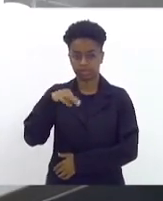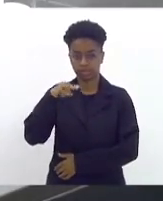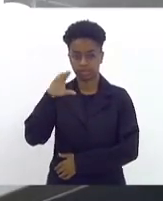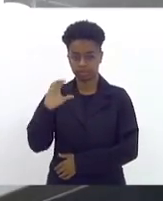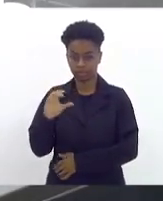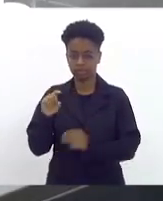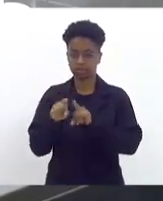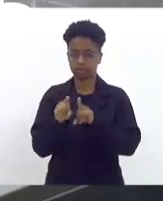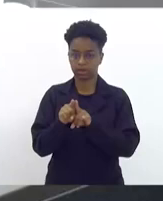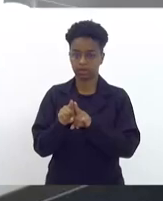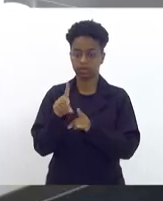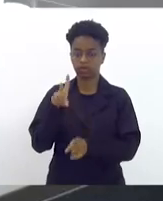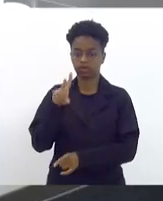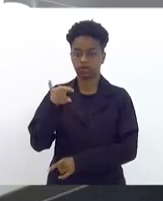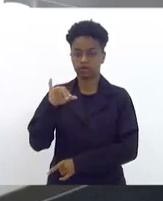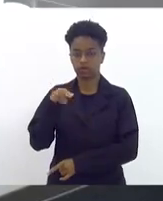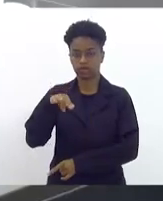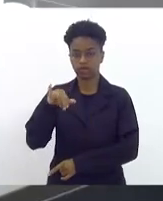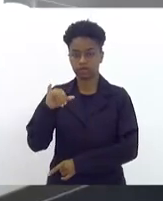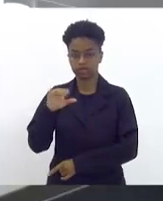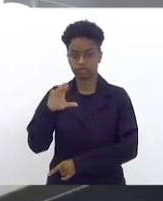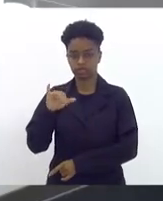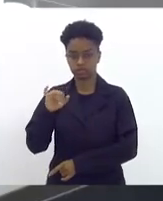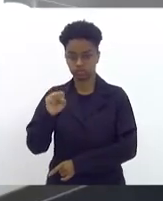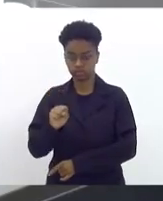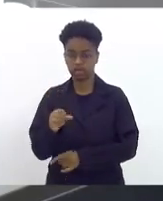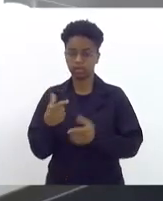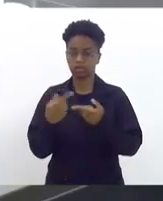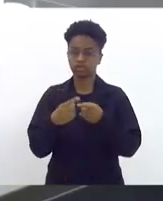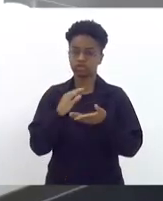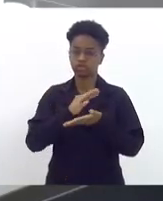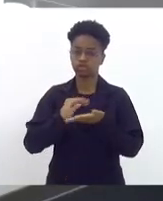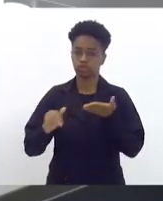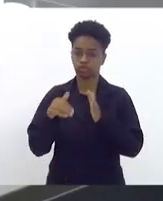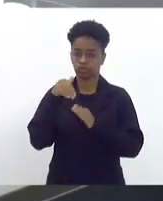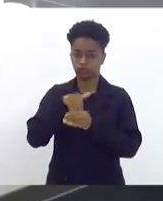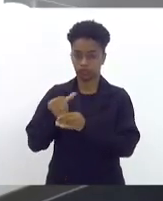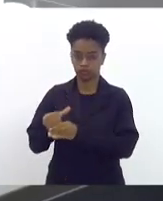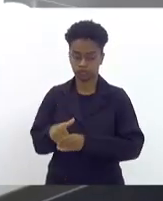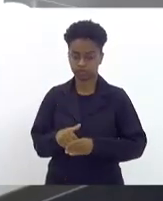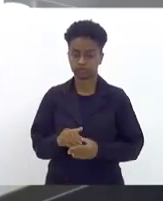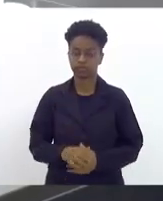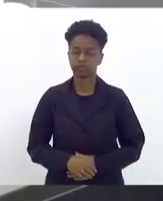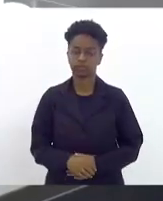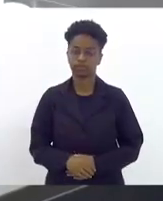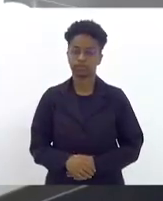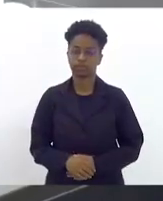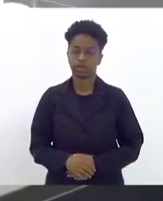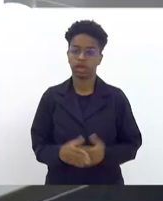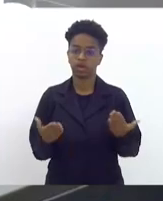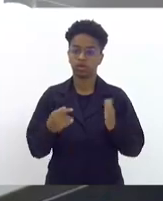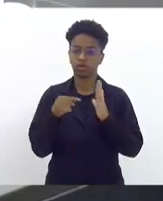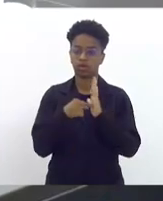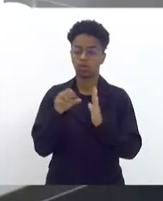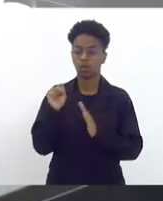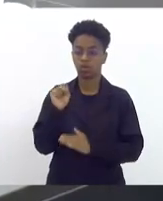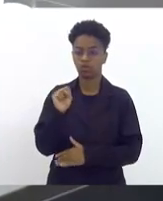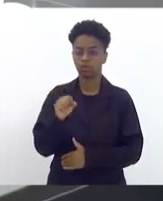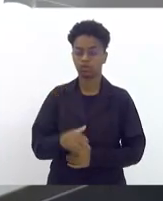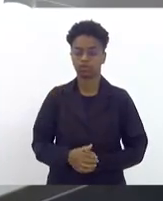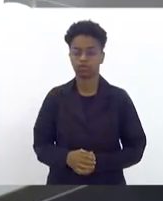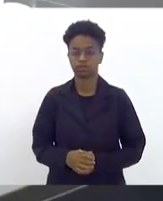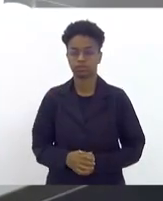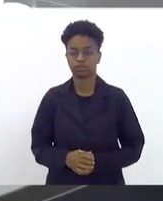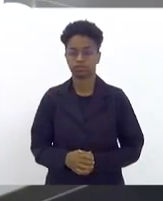pela gentileza da retirada do voto faço a o item número 8 da pauta